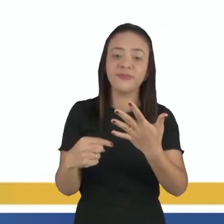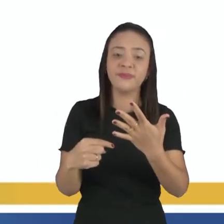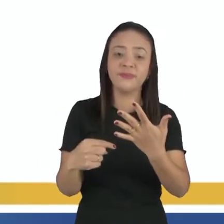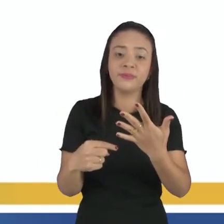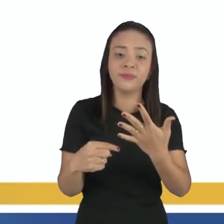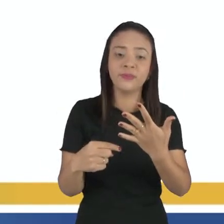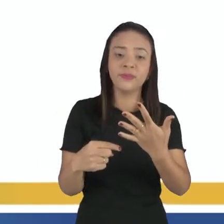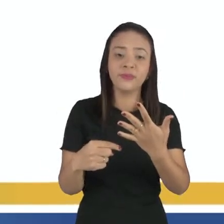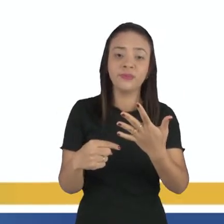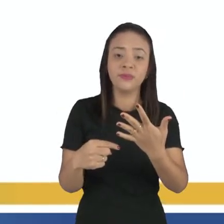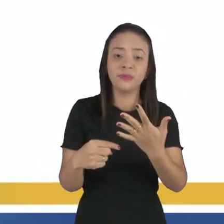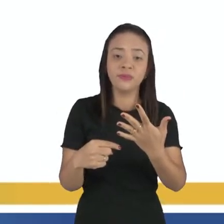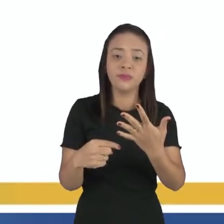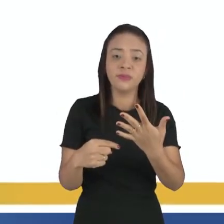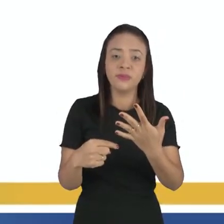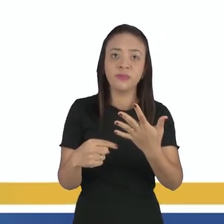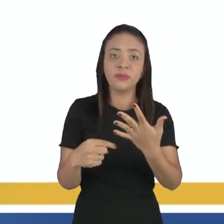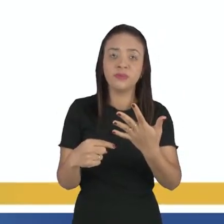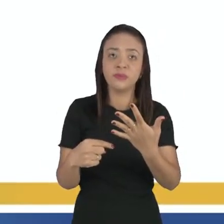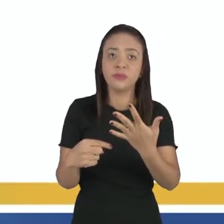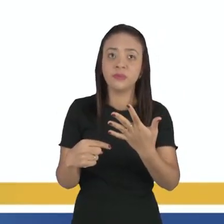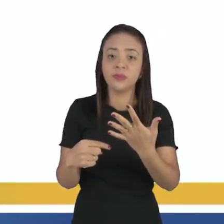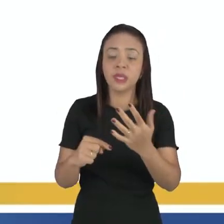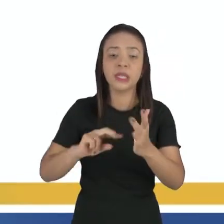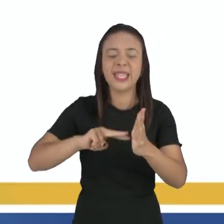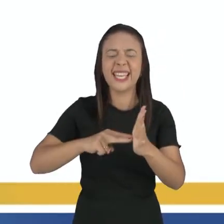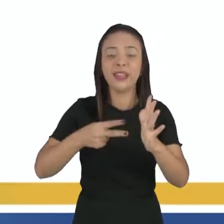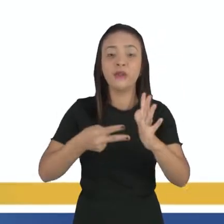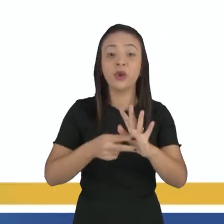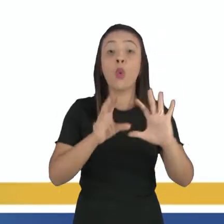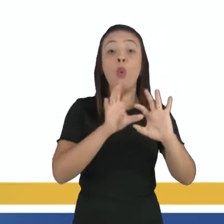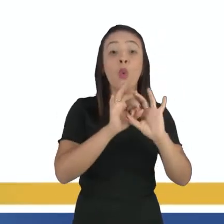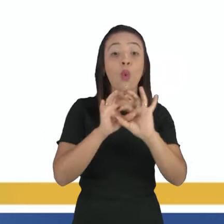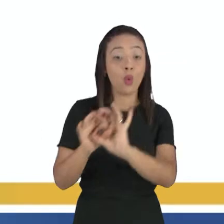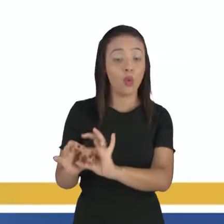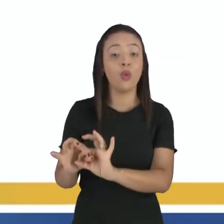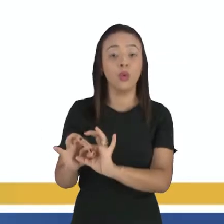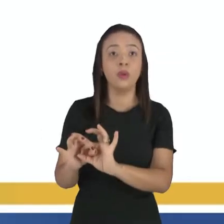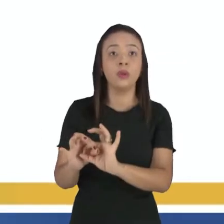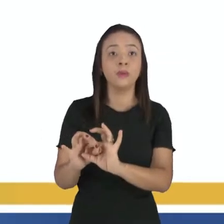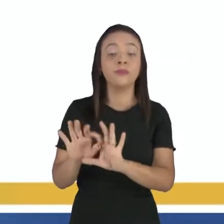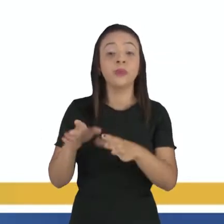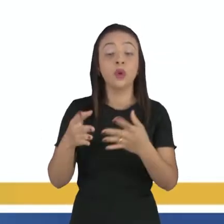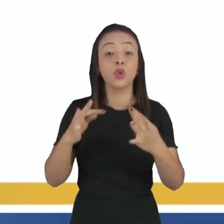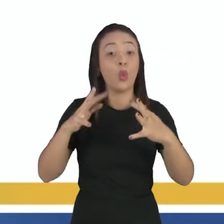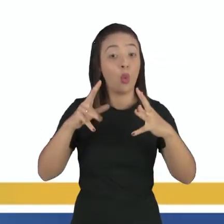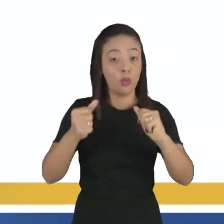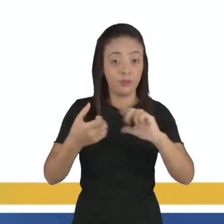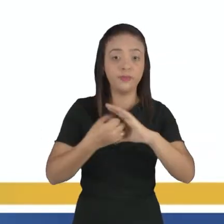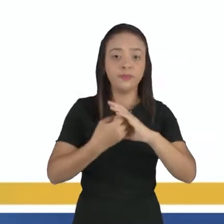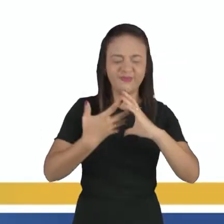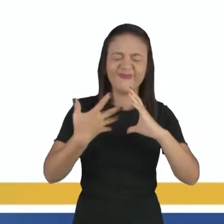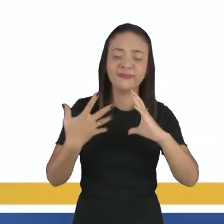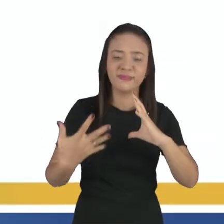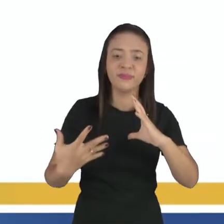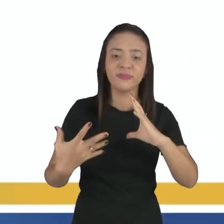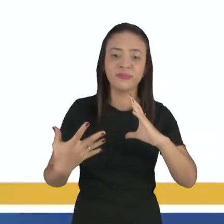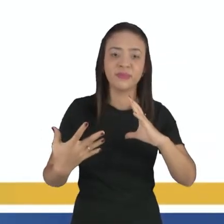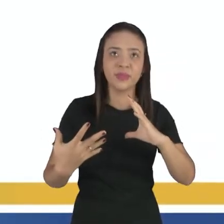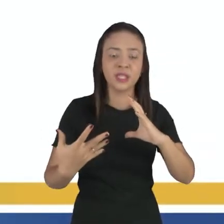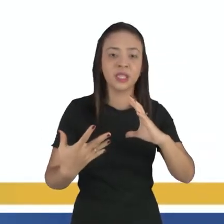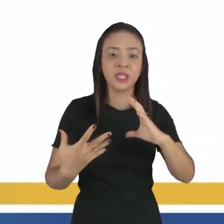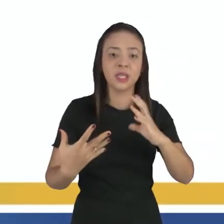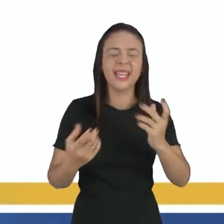que respondem como o sendo a contextualidade e esses fatores certamente